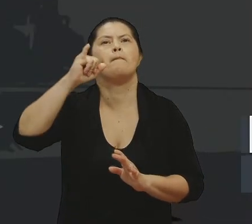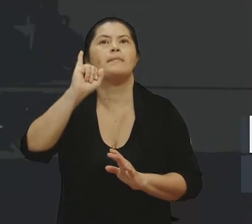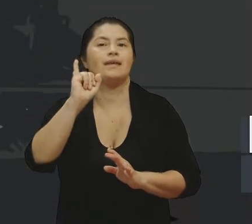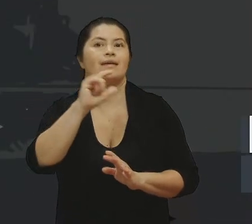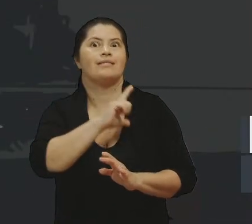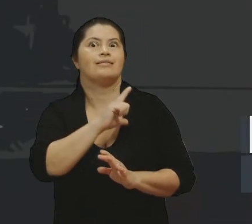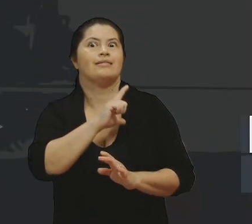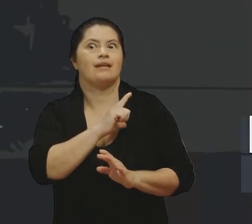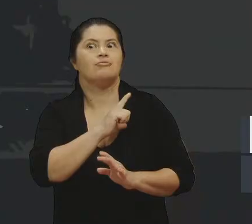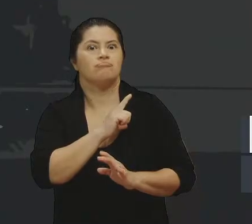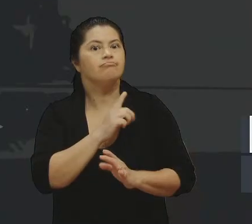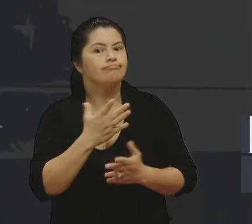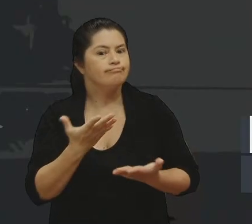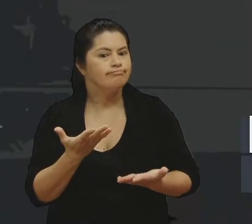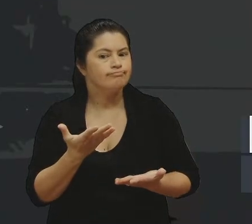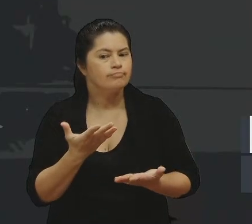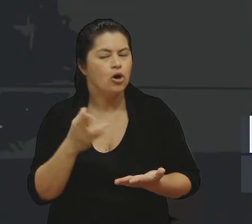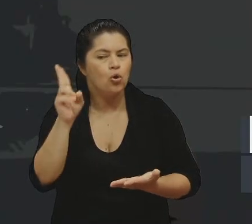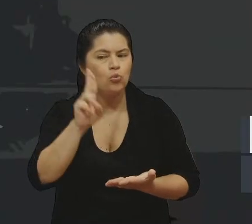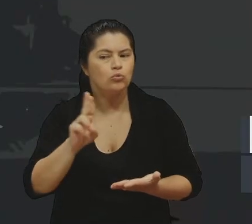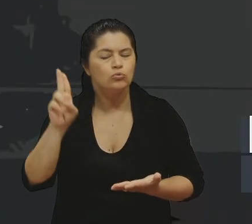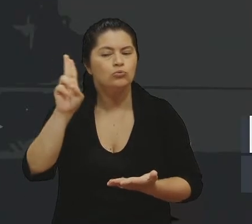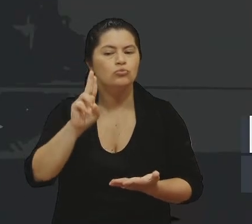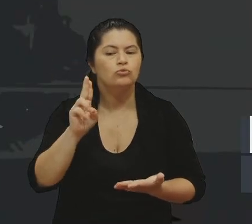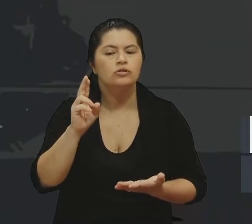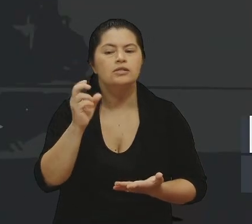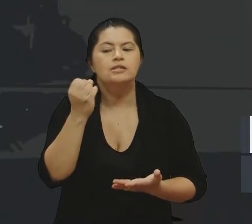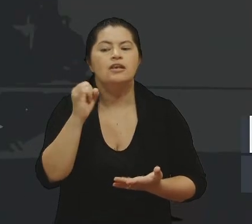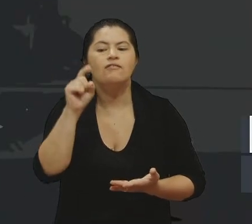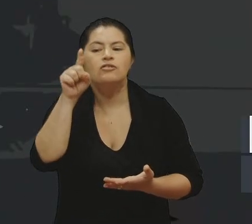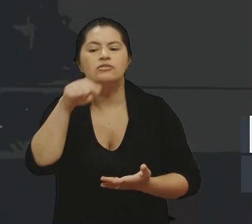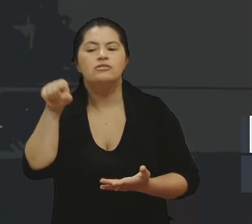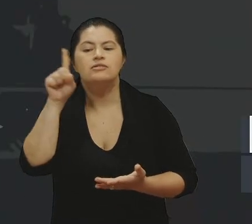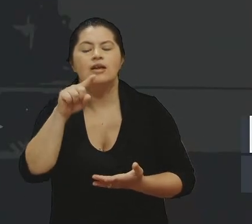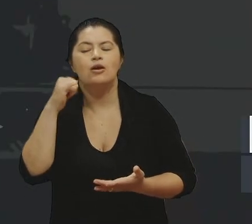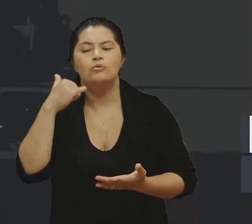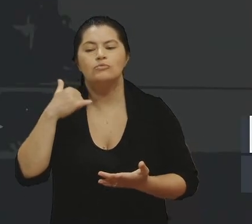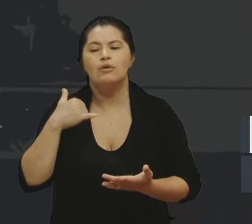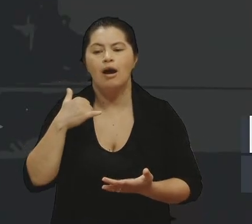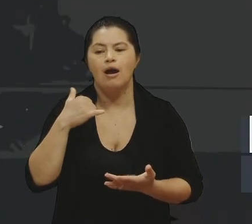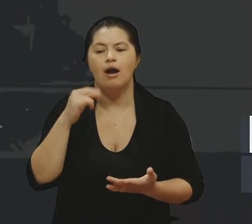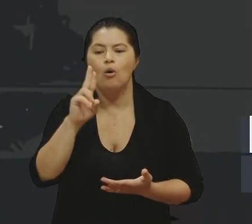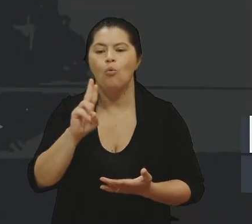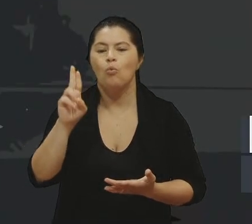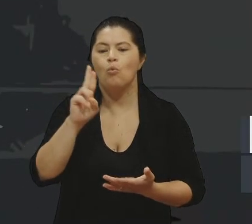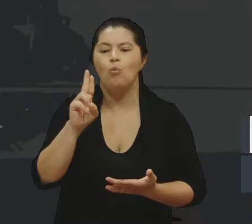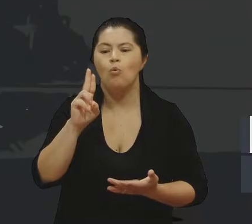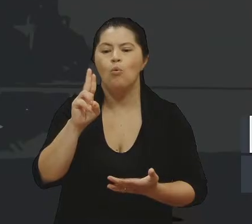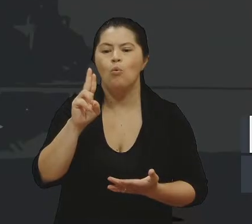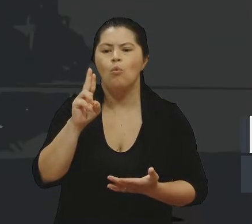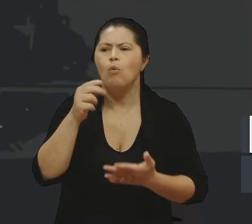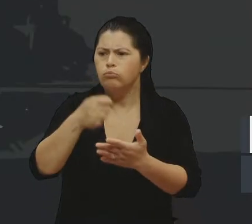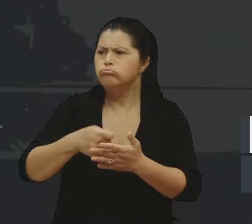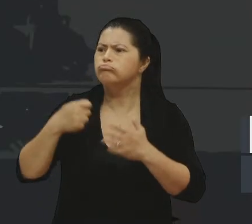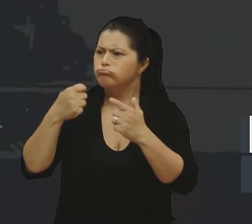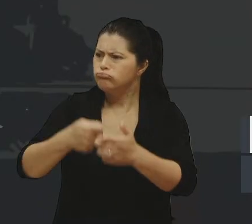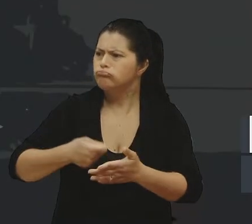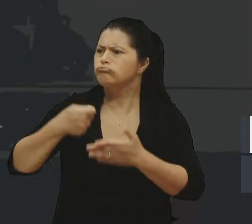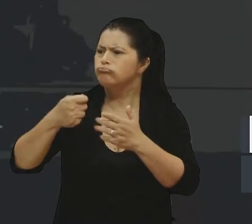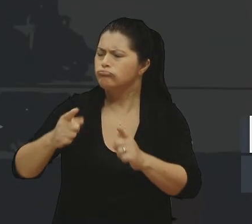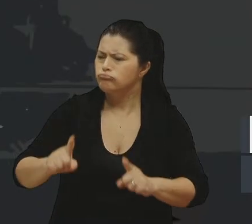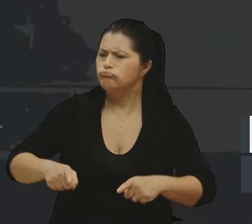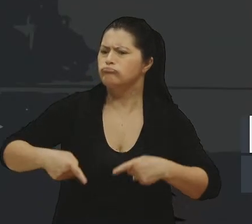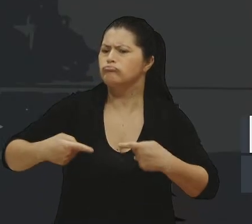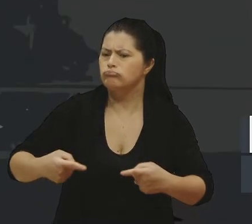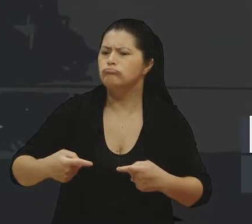de pertencimento que os usuários da Xiaomi, se você pegar qualquer discussão na internet, os usuários da Xiaomi estão lá defendendo a Xiaomi. Porque a Xiaomi é a